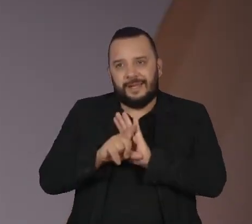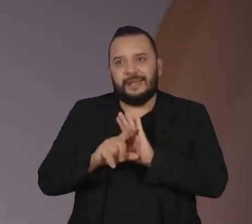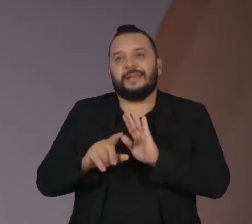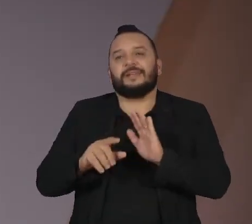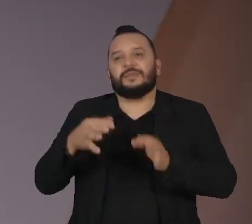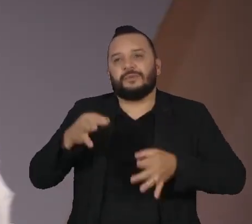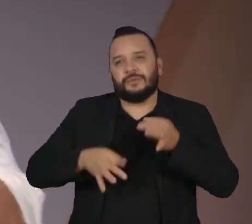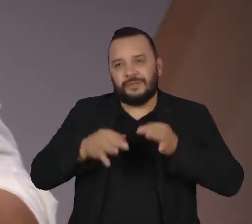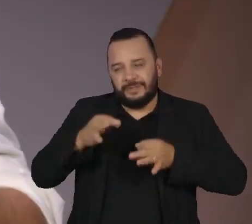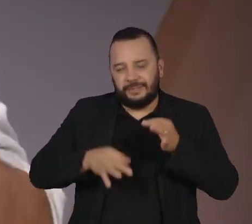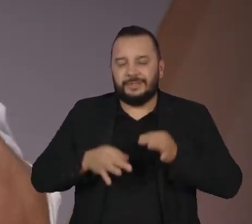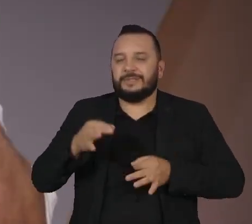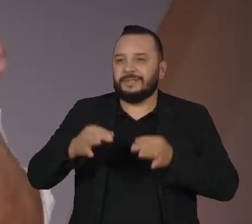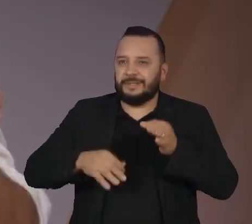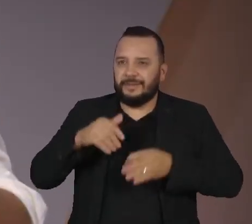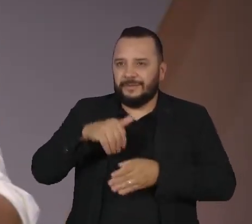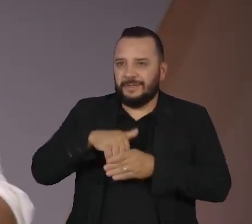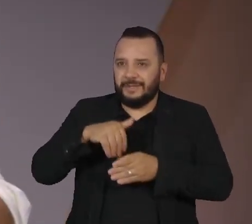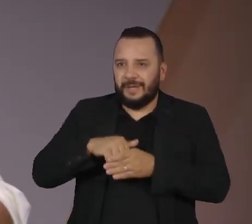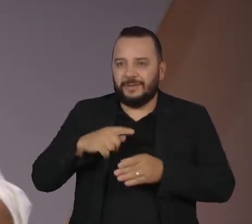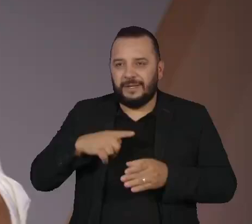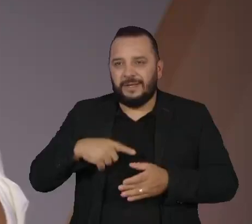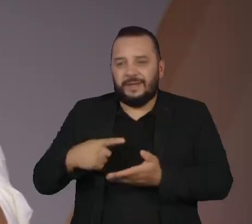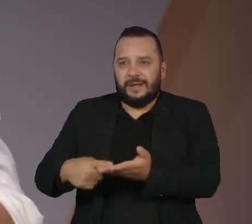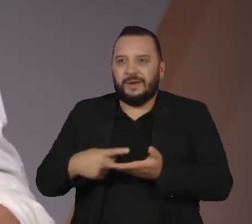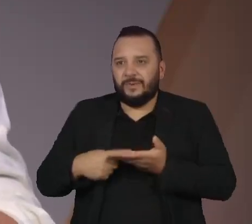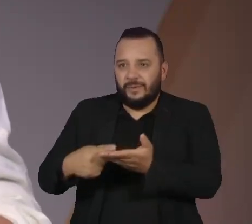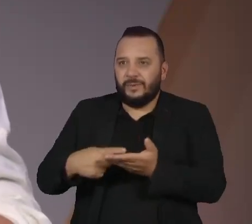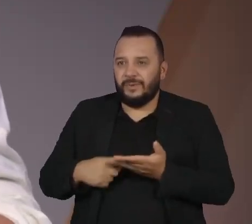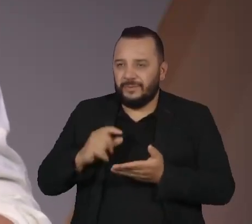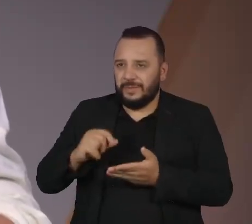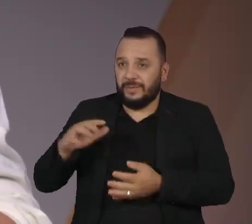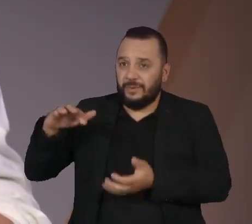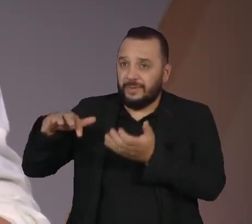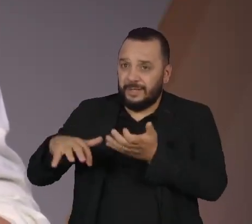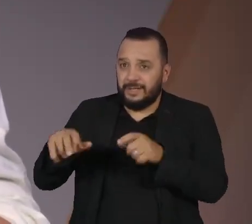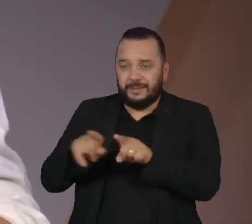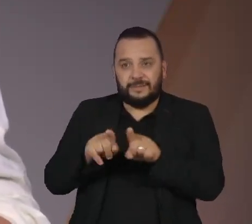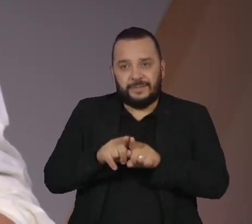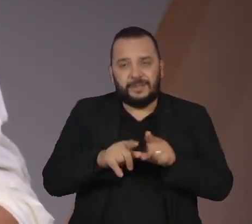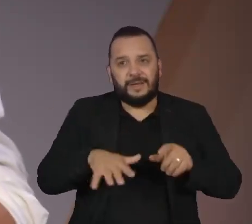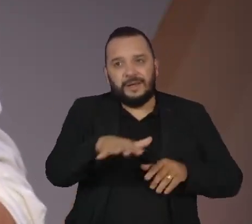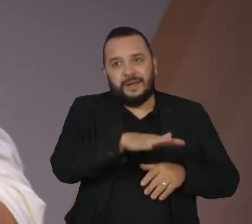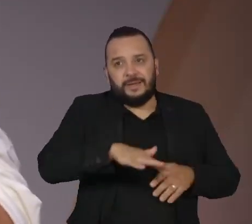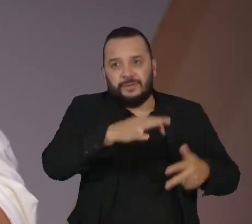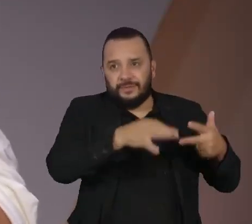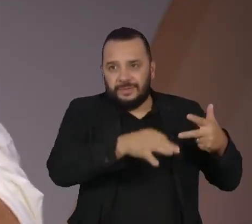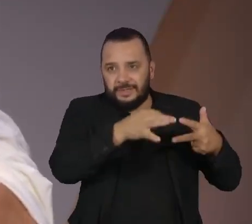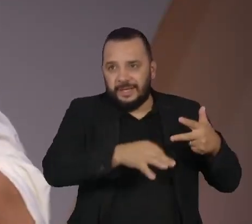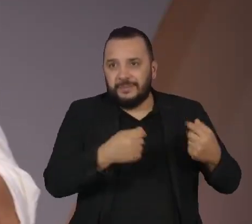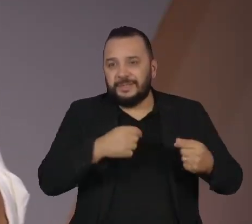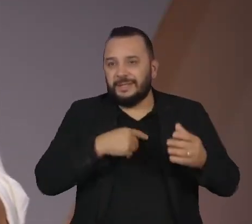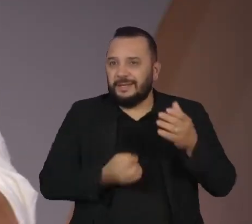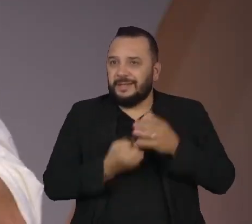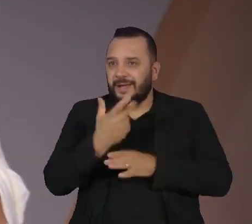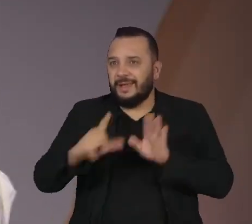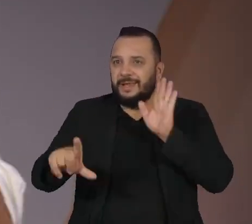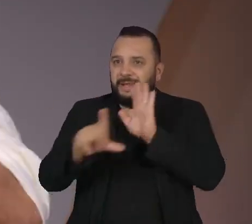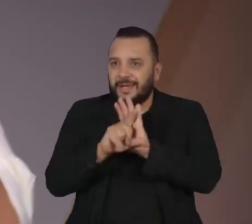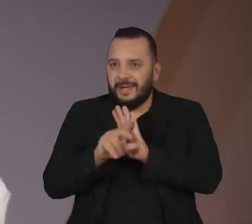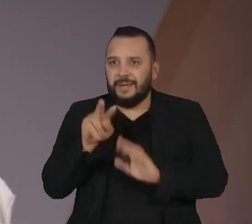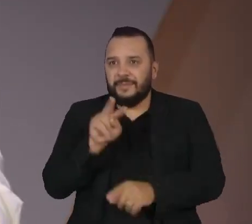Justiça Eleitoral, um acordo entre Congresso e Judiciário para maior regulamentação das redes sociais, se não houver isso, a gente vai